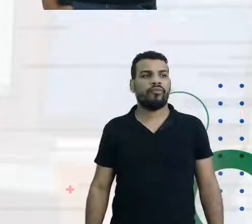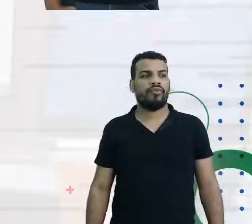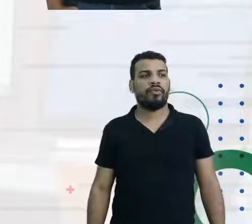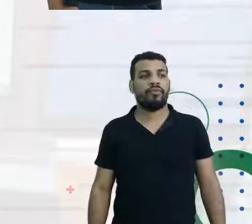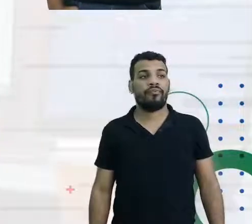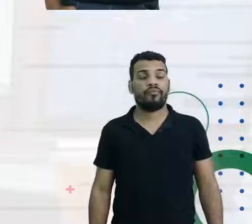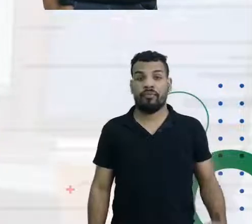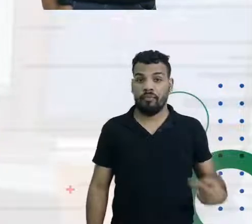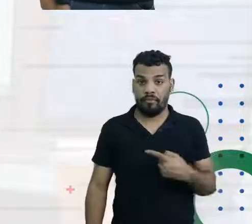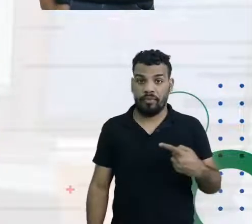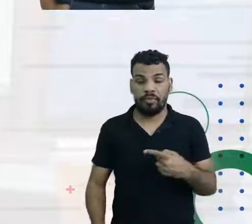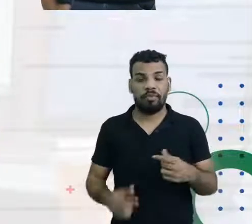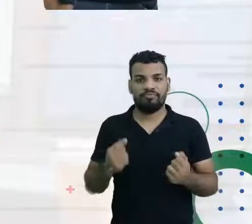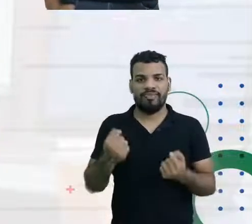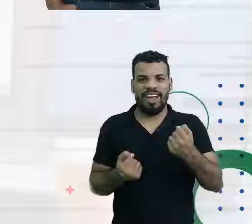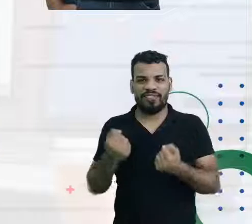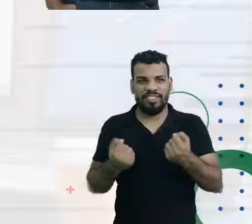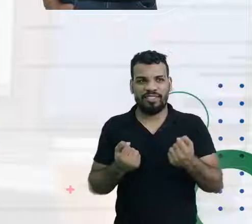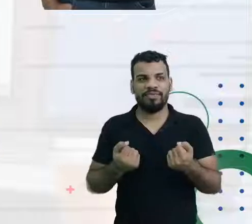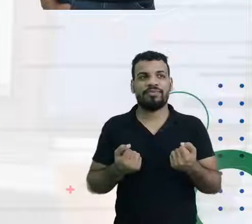aqui é muito bom no design de veículos,